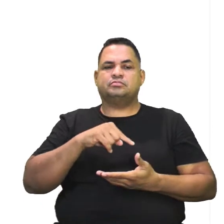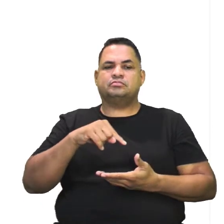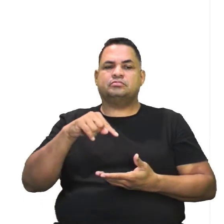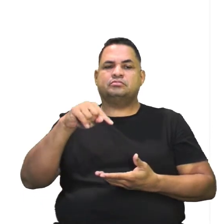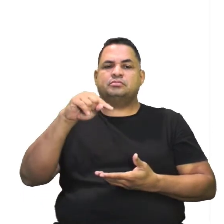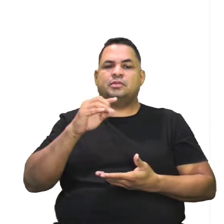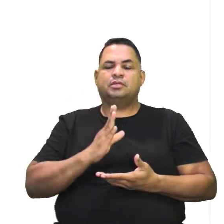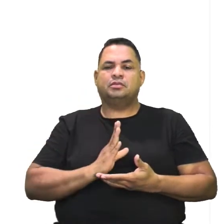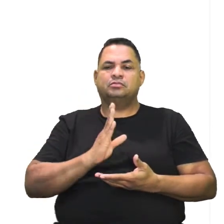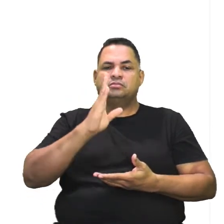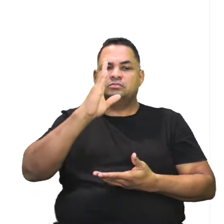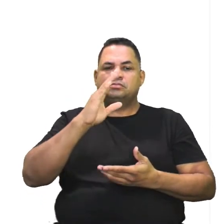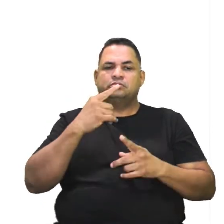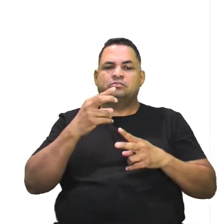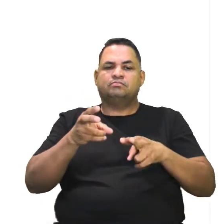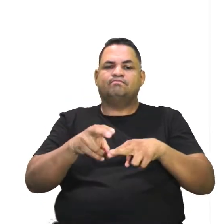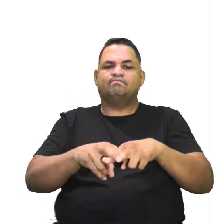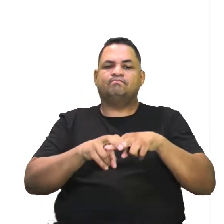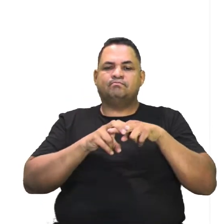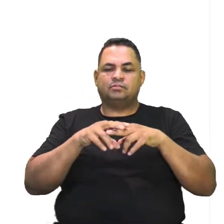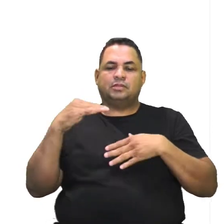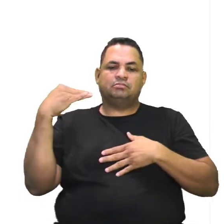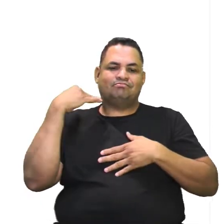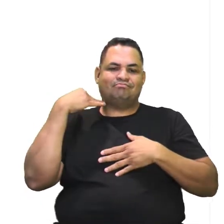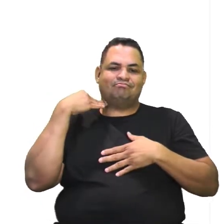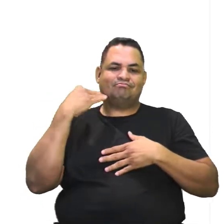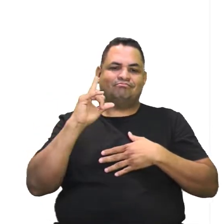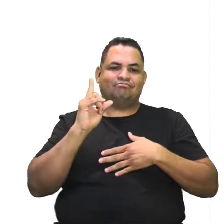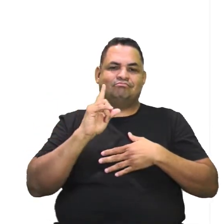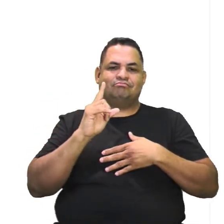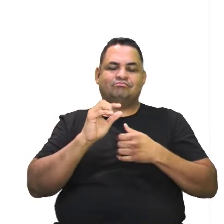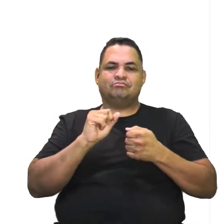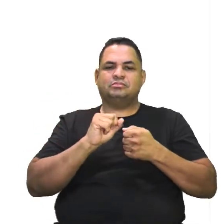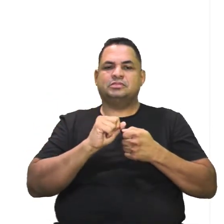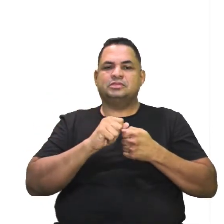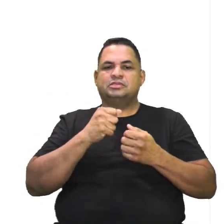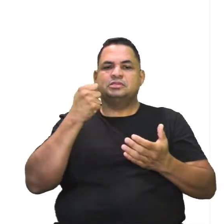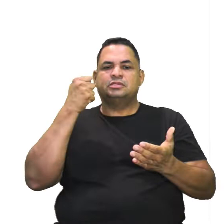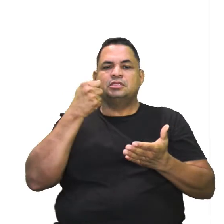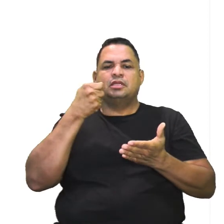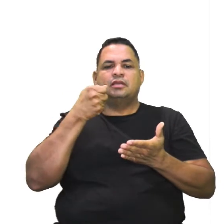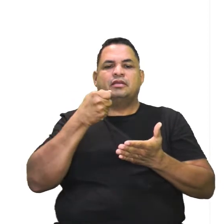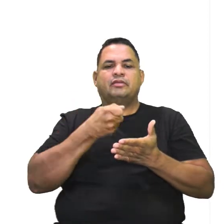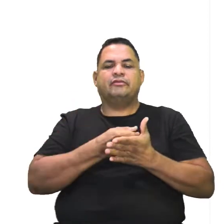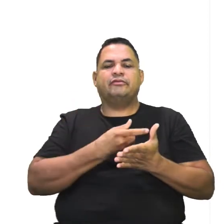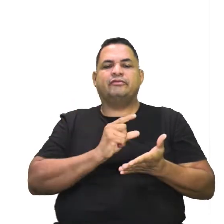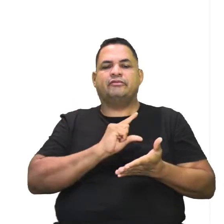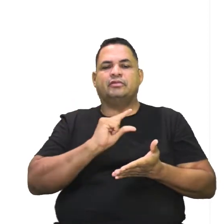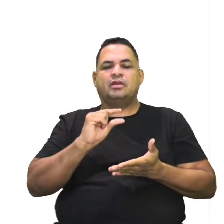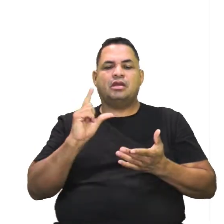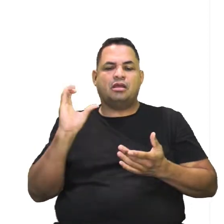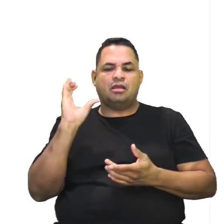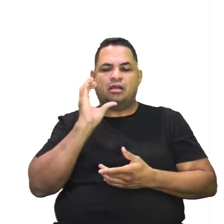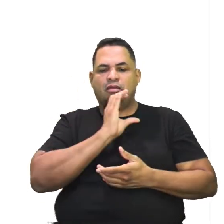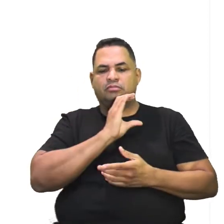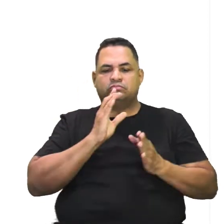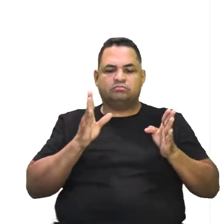começa a ir mais para cima. Por isso que para o banco não é interessante fazer financiamentos a curto